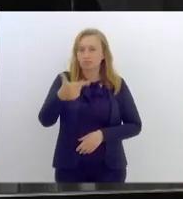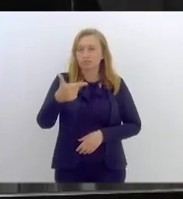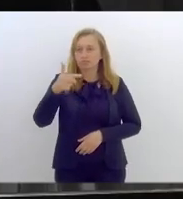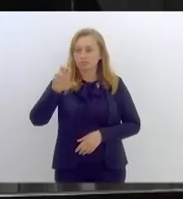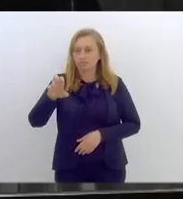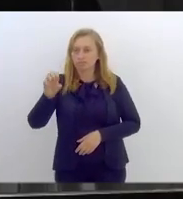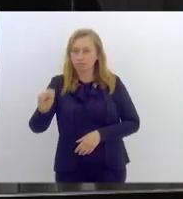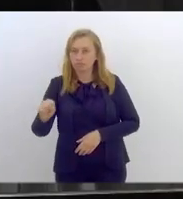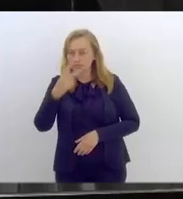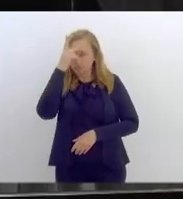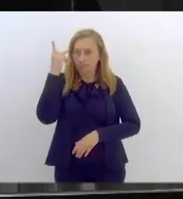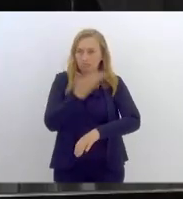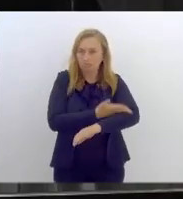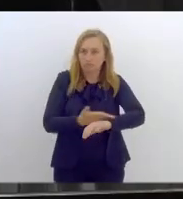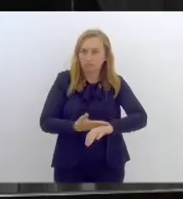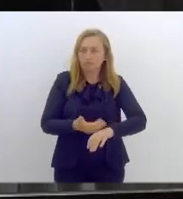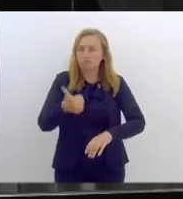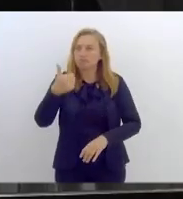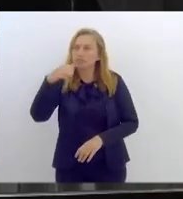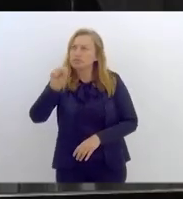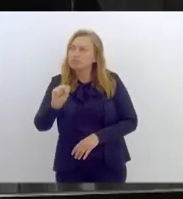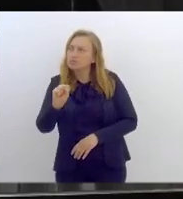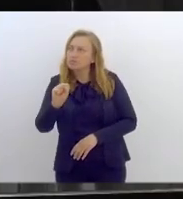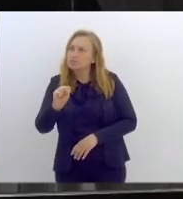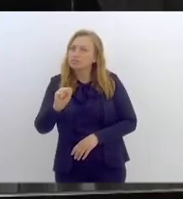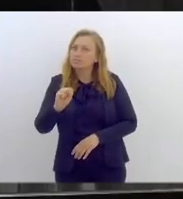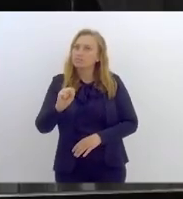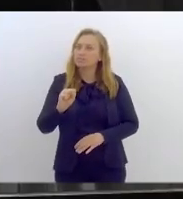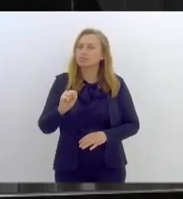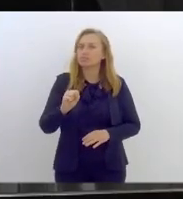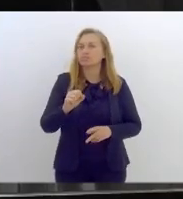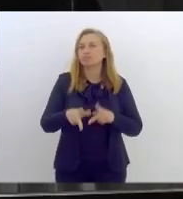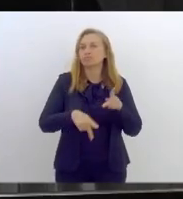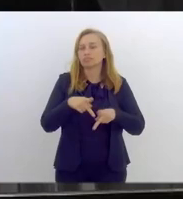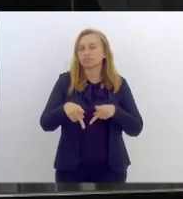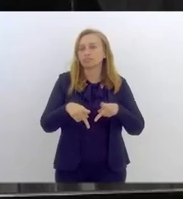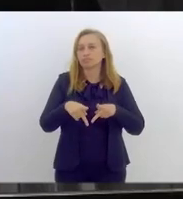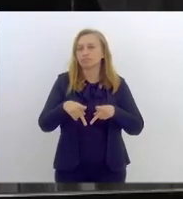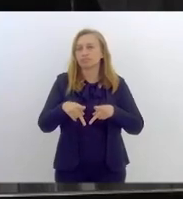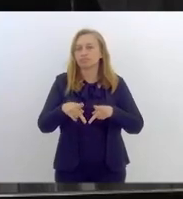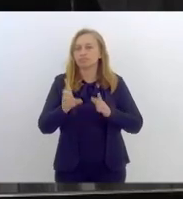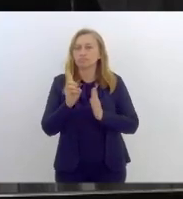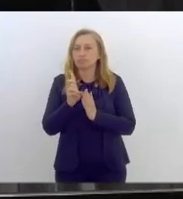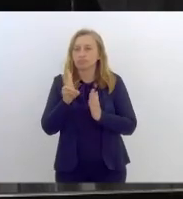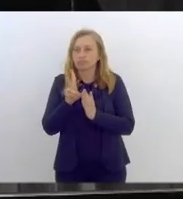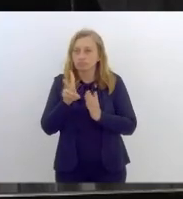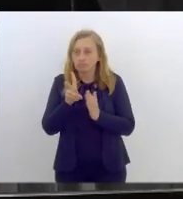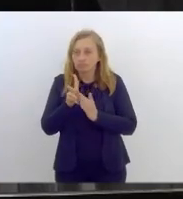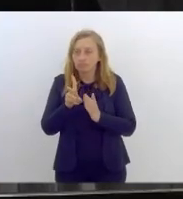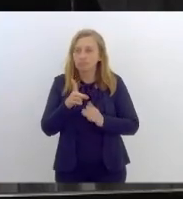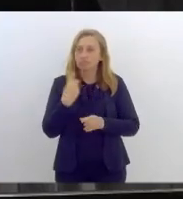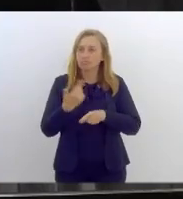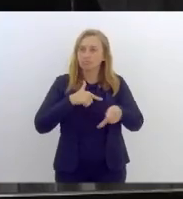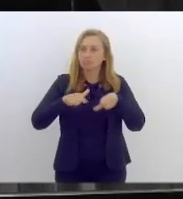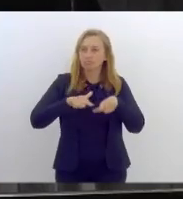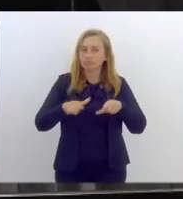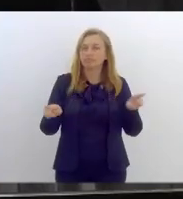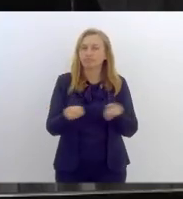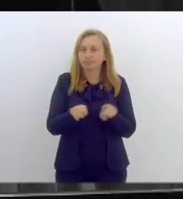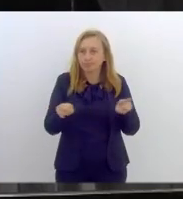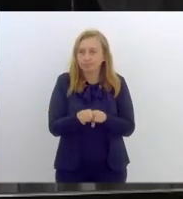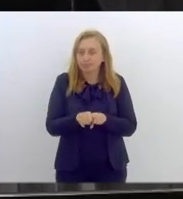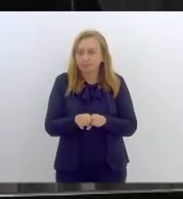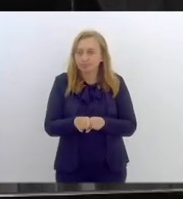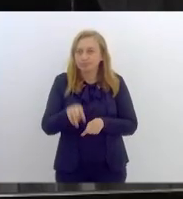de HIV impressão de brancas e 18 na população indígena a nossa atuação também levou em